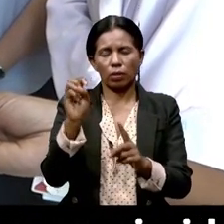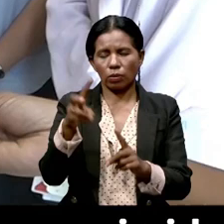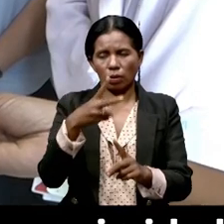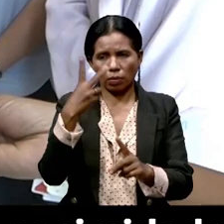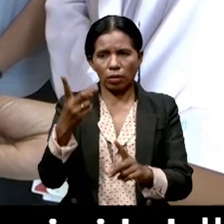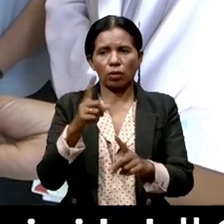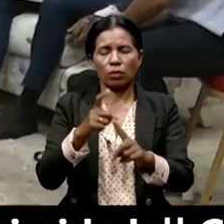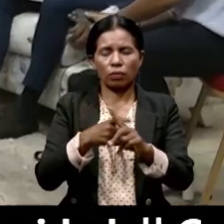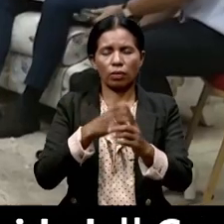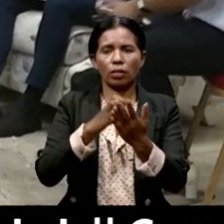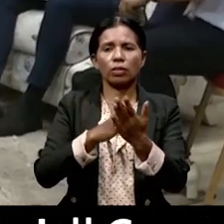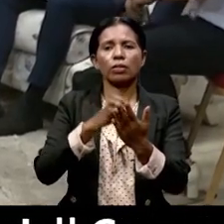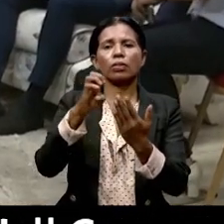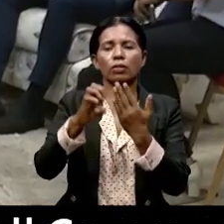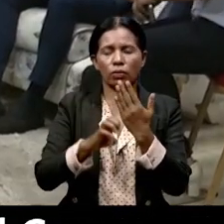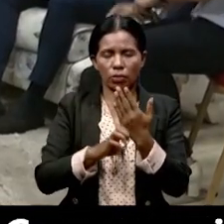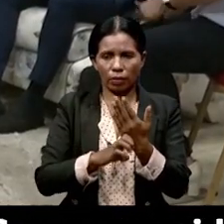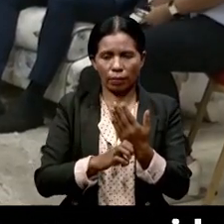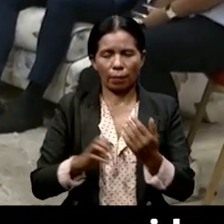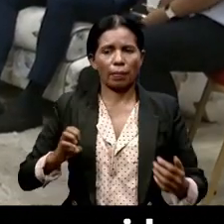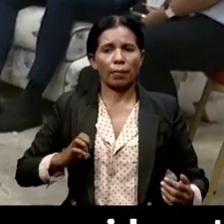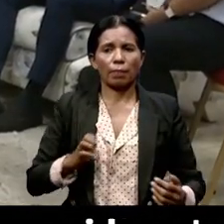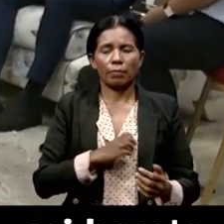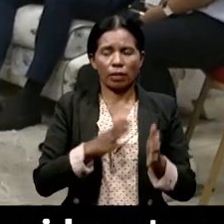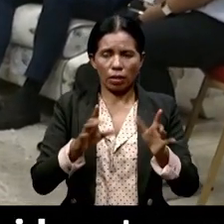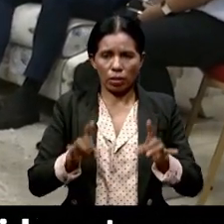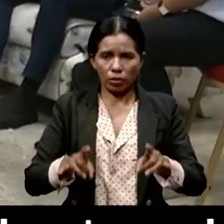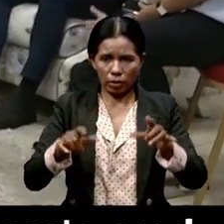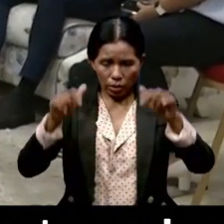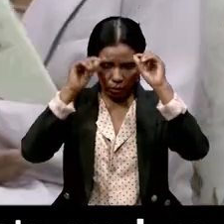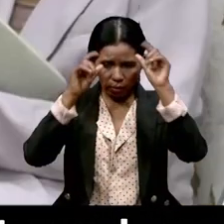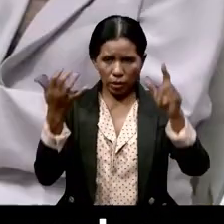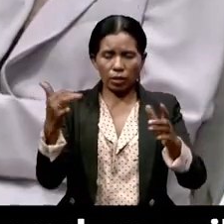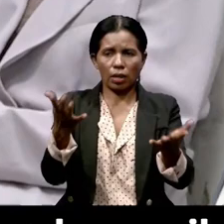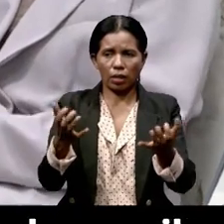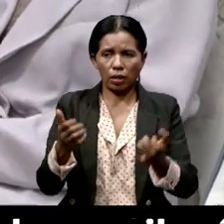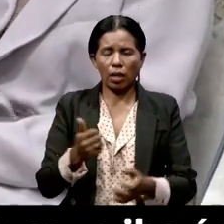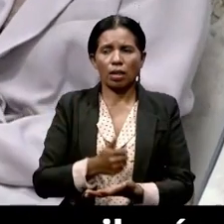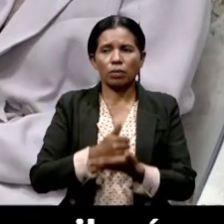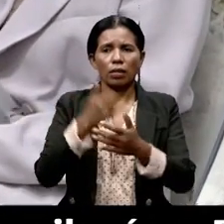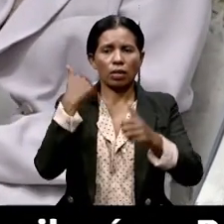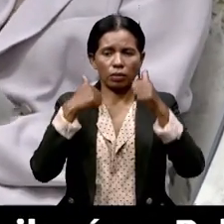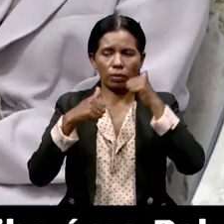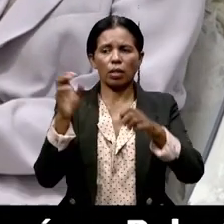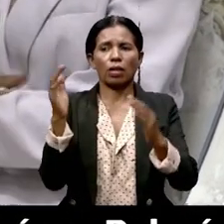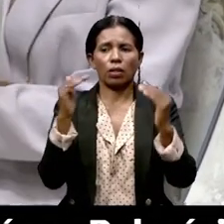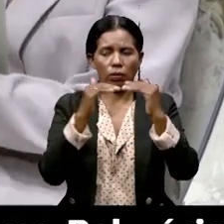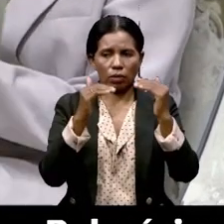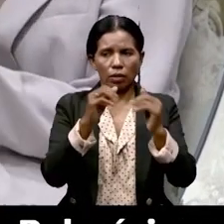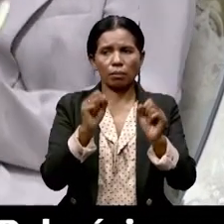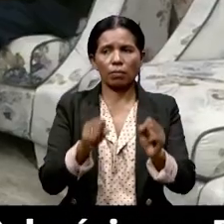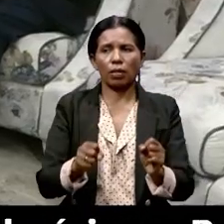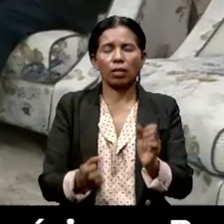fulang da junho ne Embaixador Australia e Timor Leste ateten sira hakara kapoya atividade forum ekonomia no bisnis tamabele